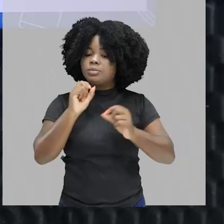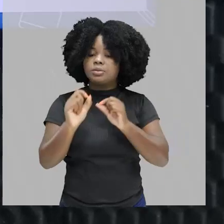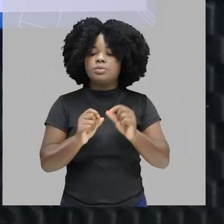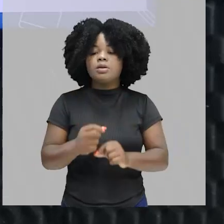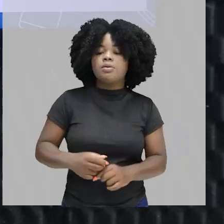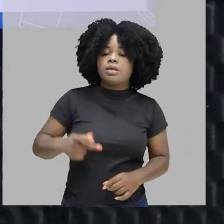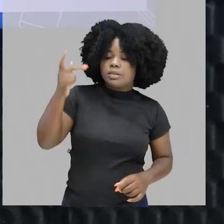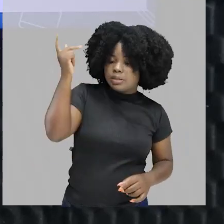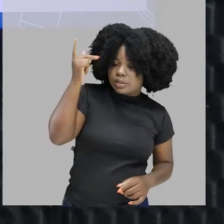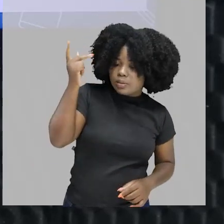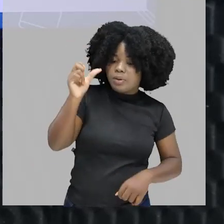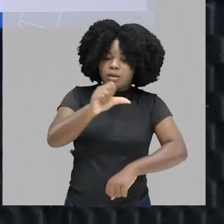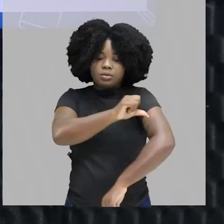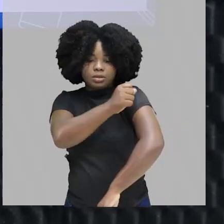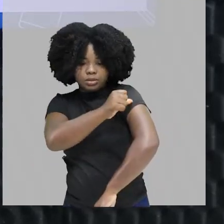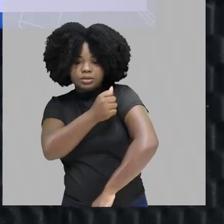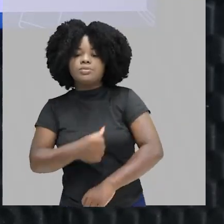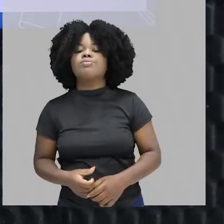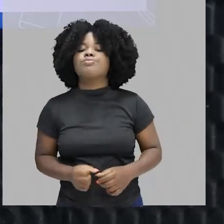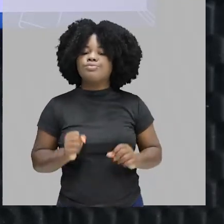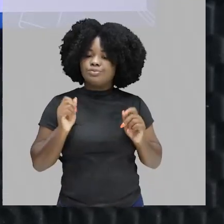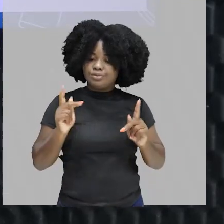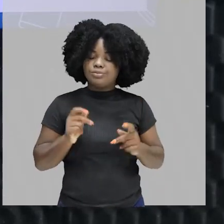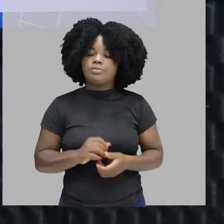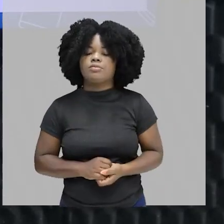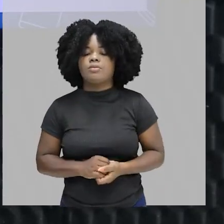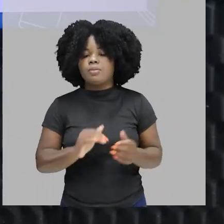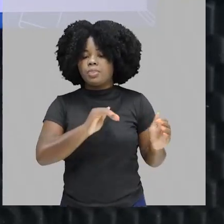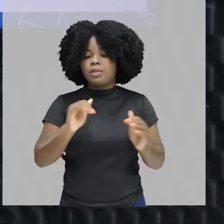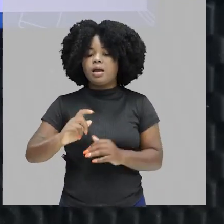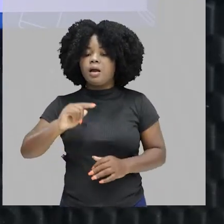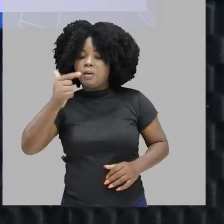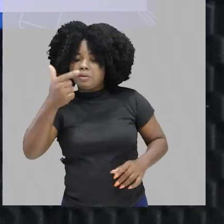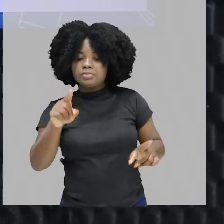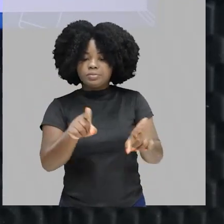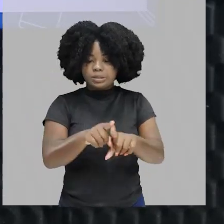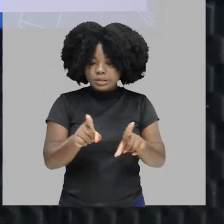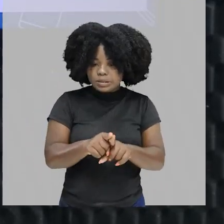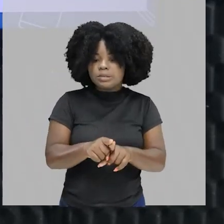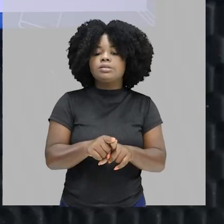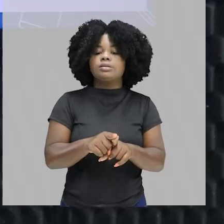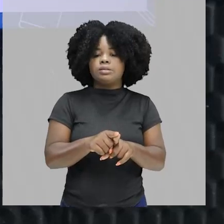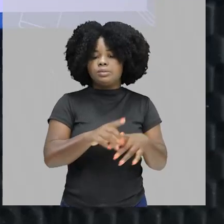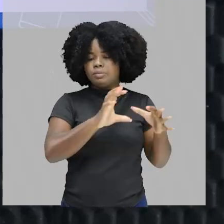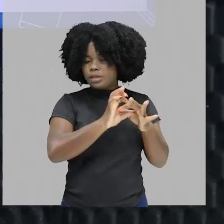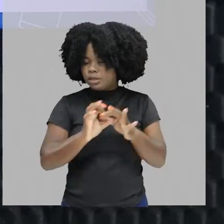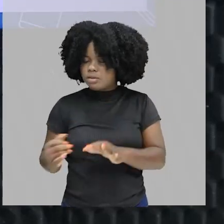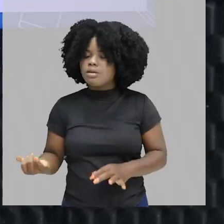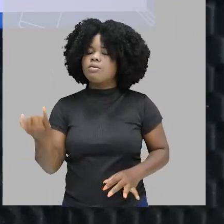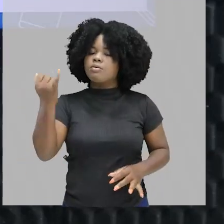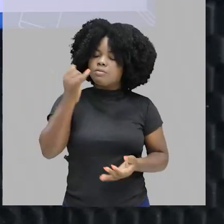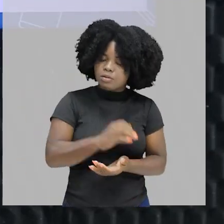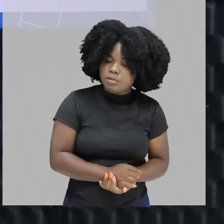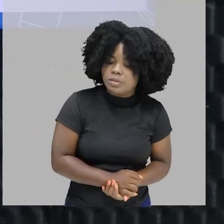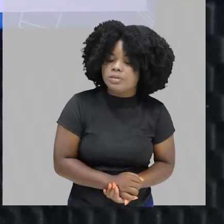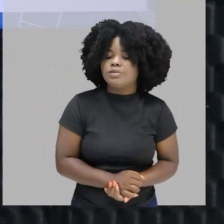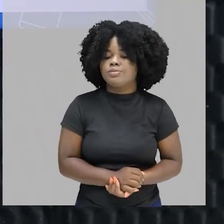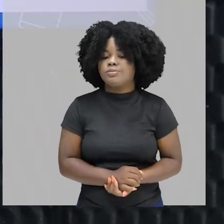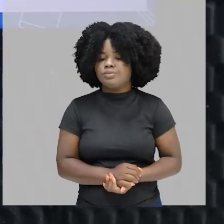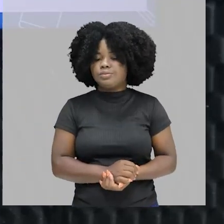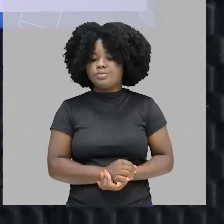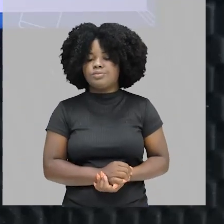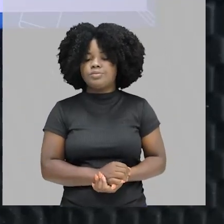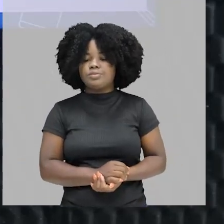duas grandes expoentes desse processo, beleza? Uma outra corrente muito importante que vai acontecer também no século XX, galera, tá?